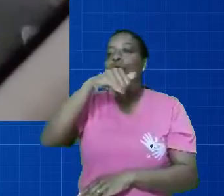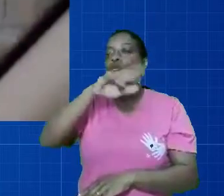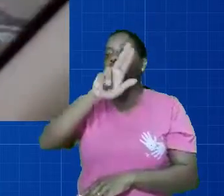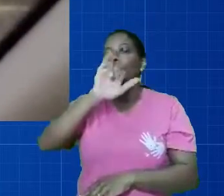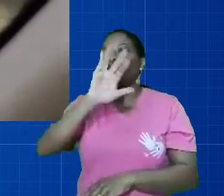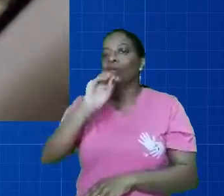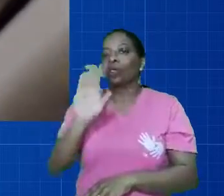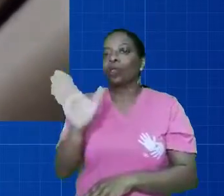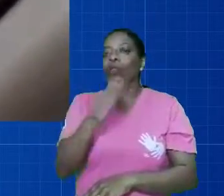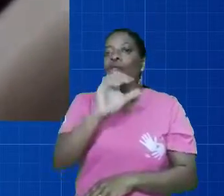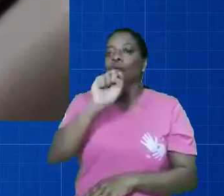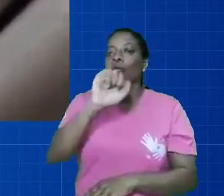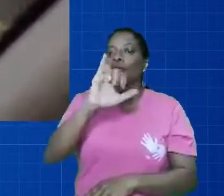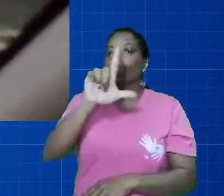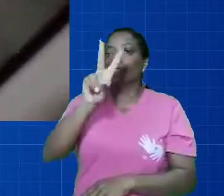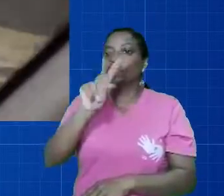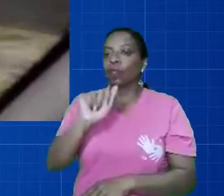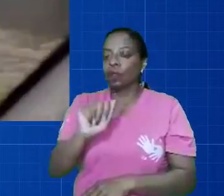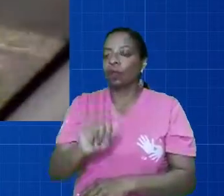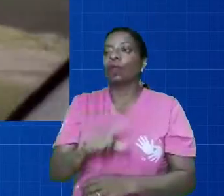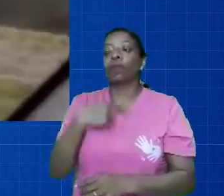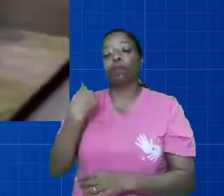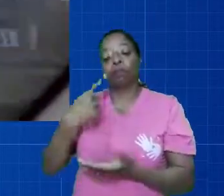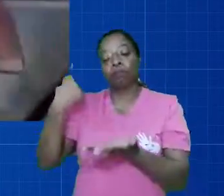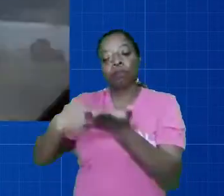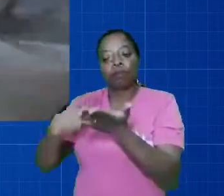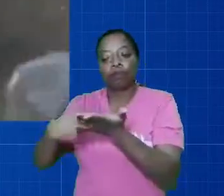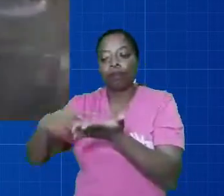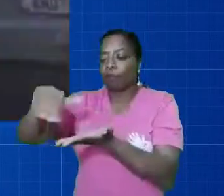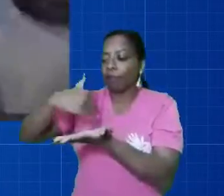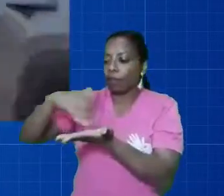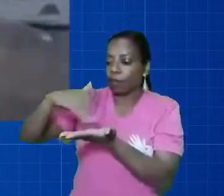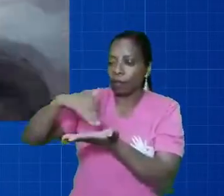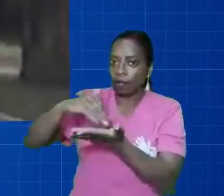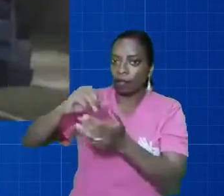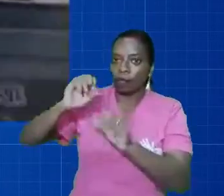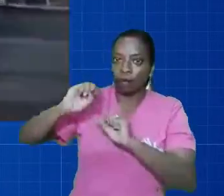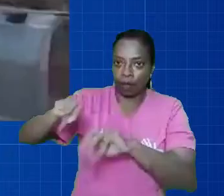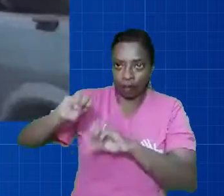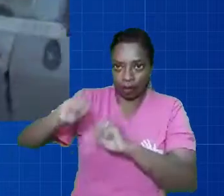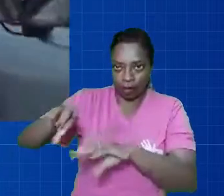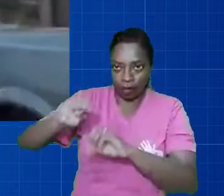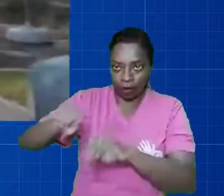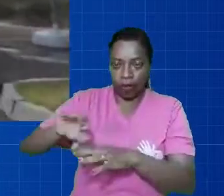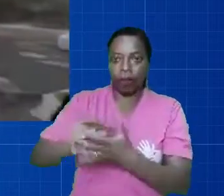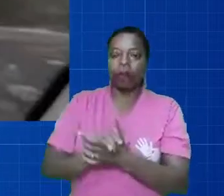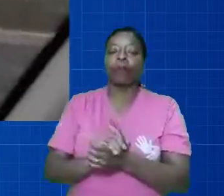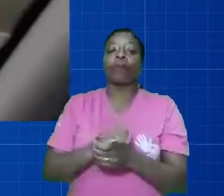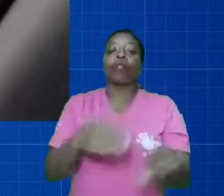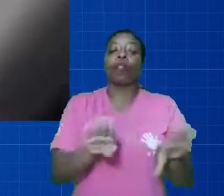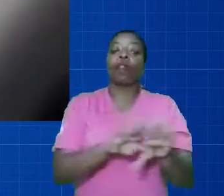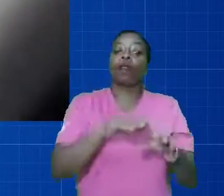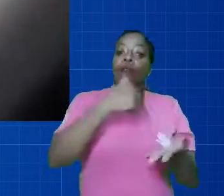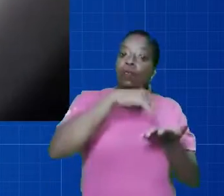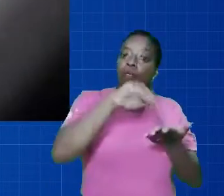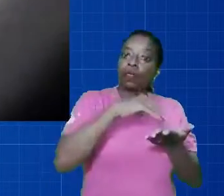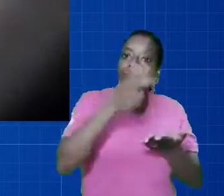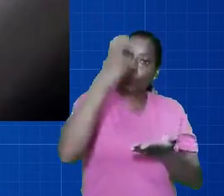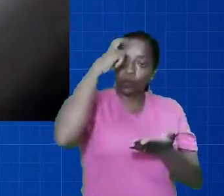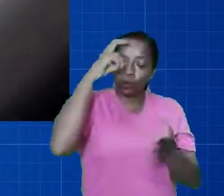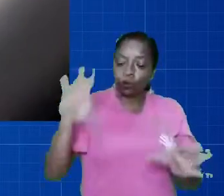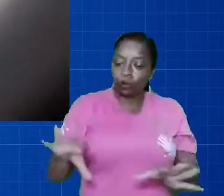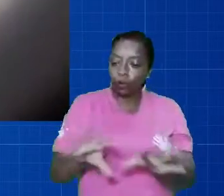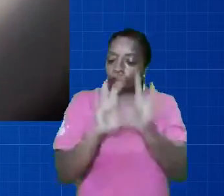foi feita uma parceria entre Secretaria de Cultura e Secretaria de Educação e foi realizada, então,